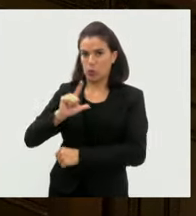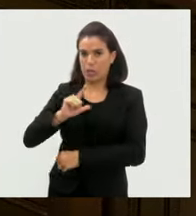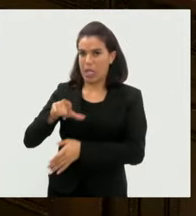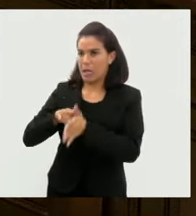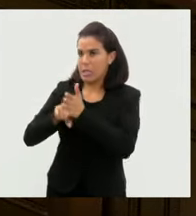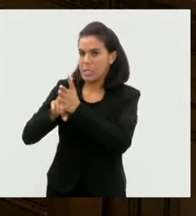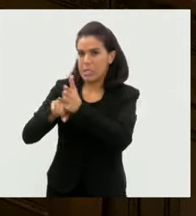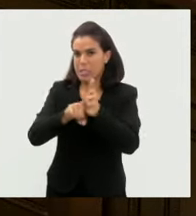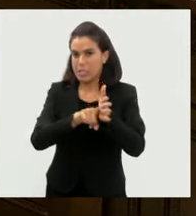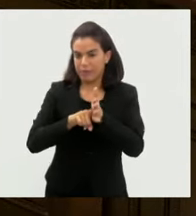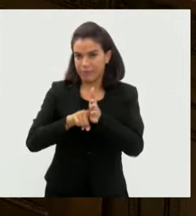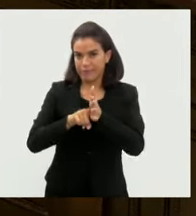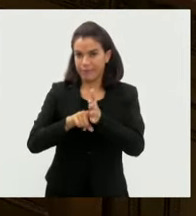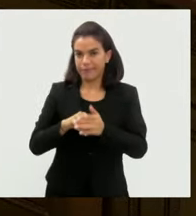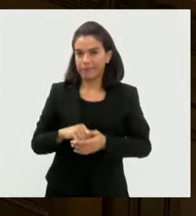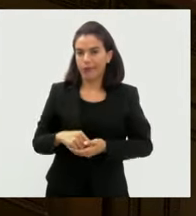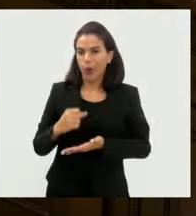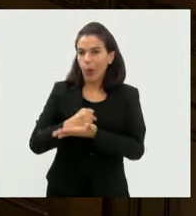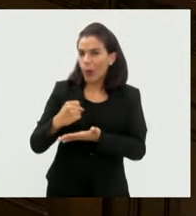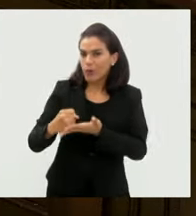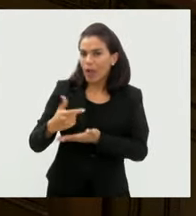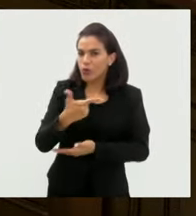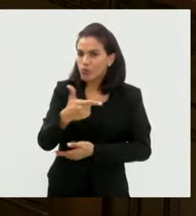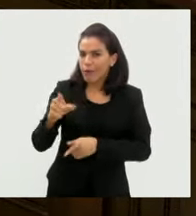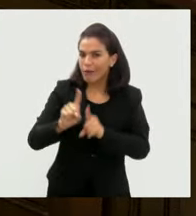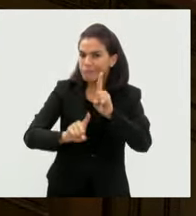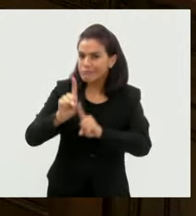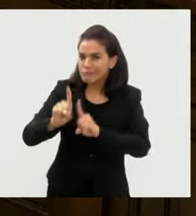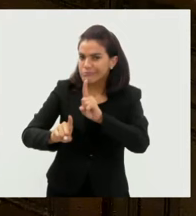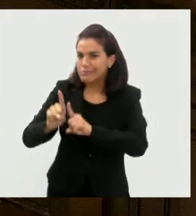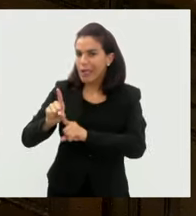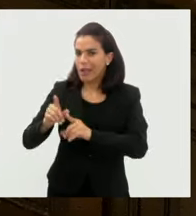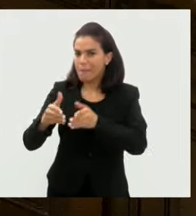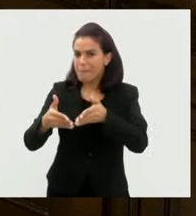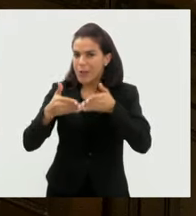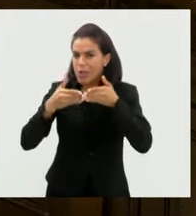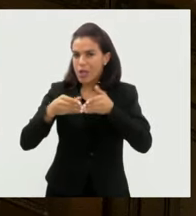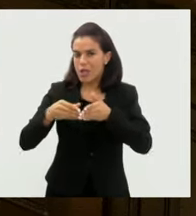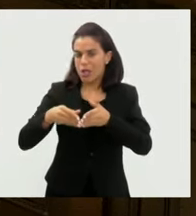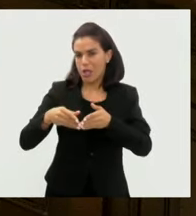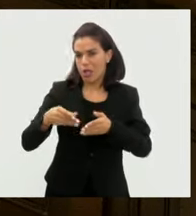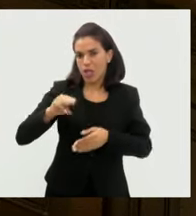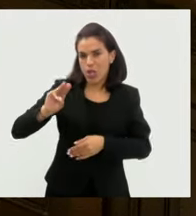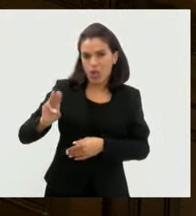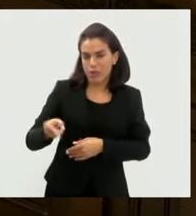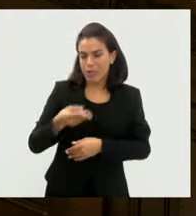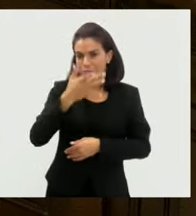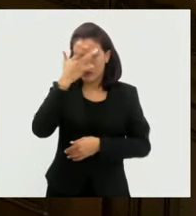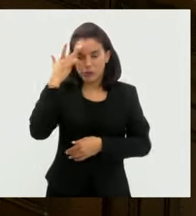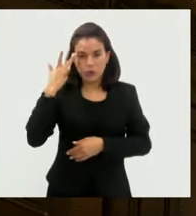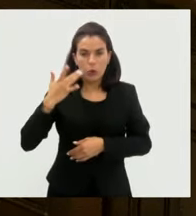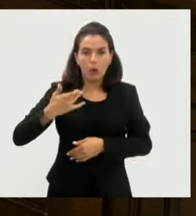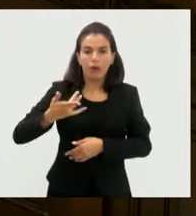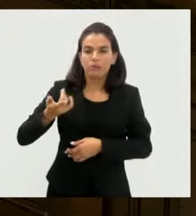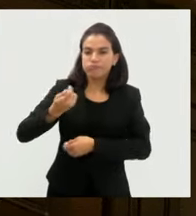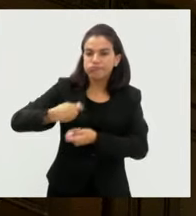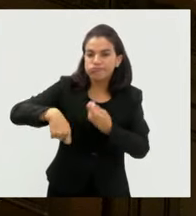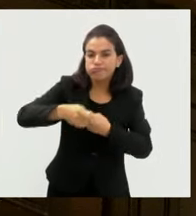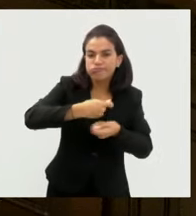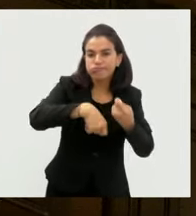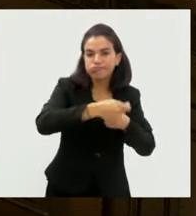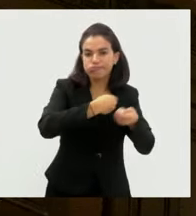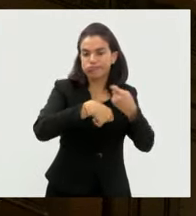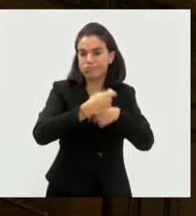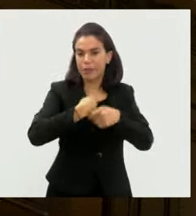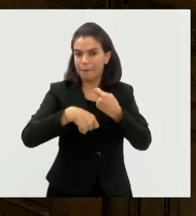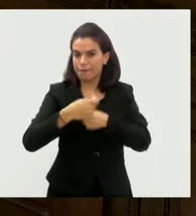para os contratos sem licitação, com dispensa, milionários, né, com gente envolvida do governo,